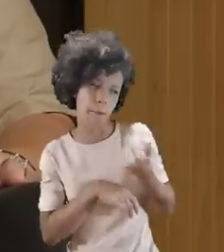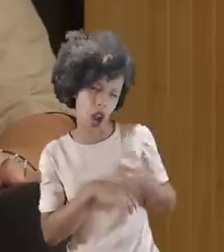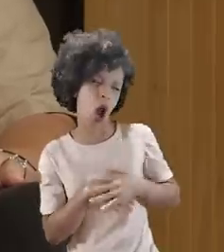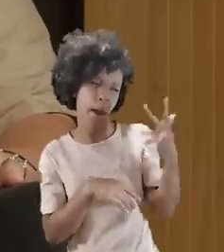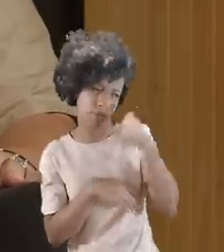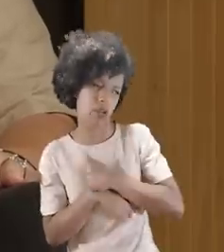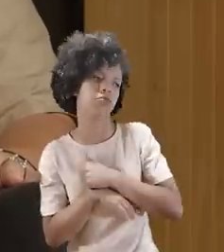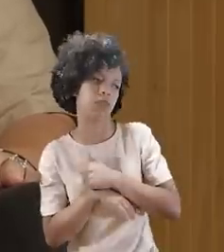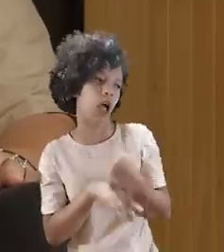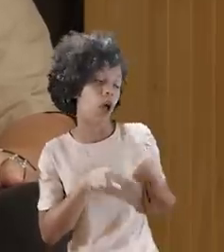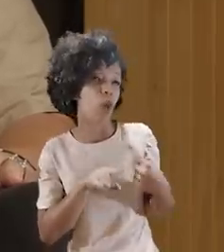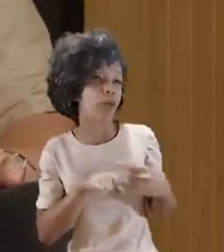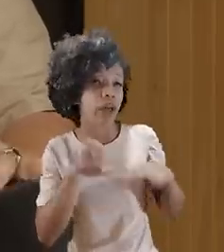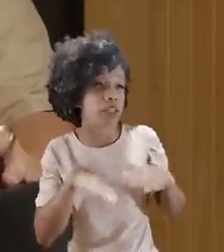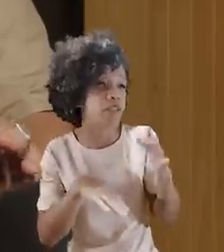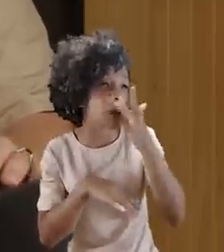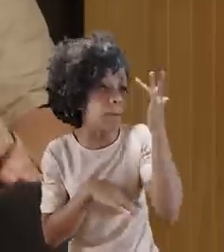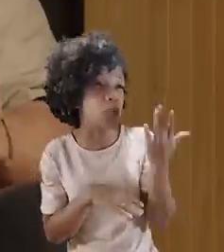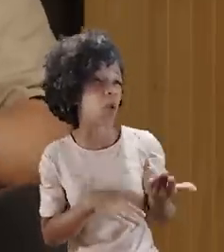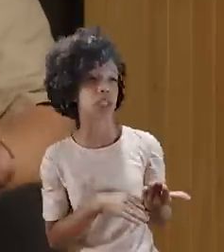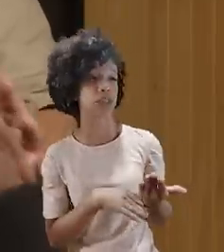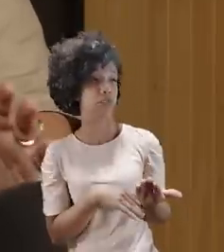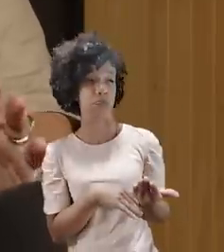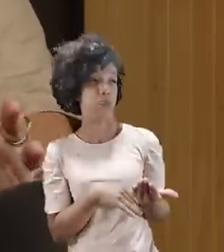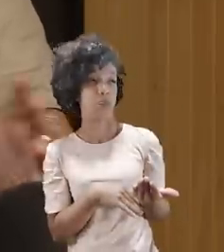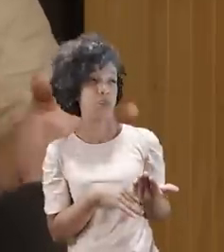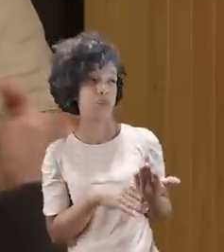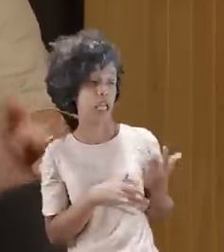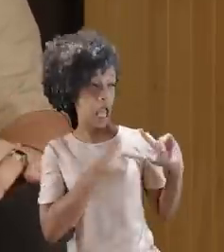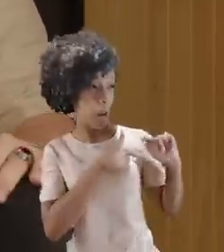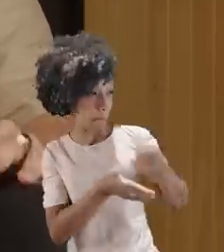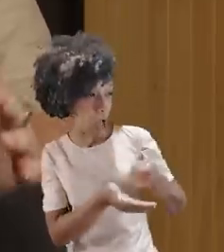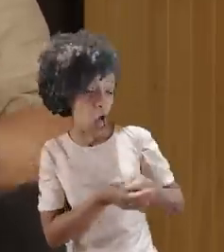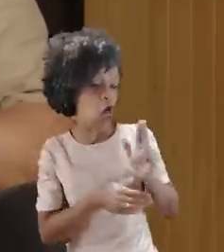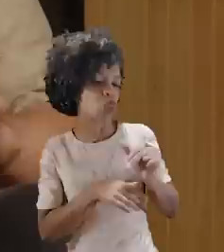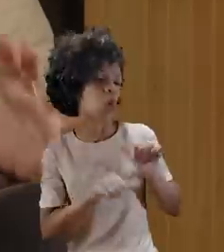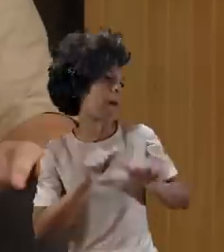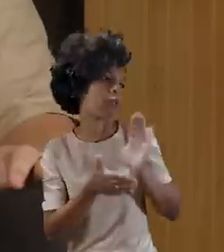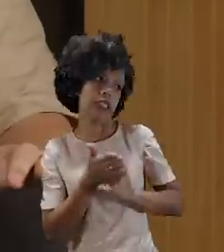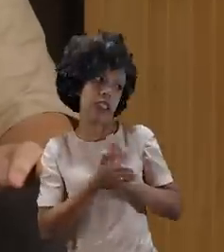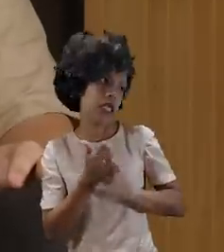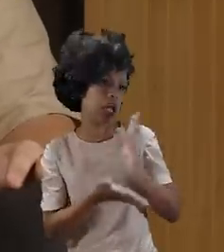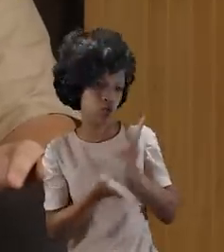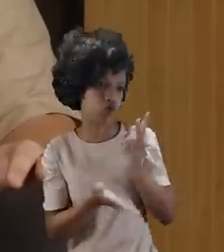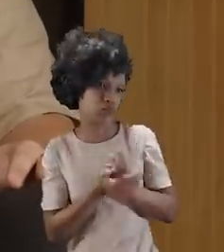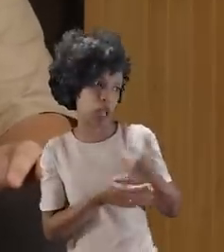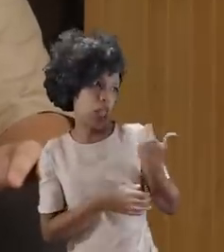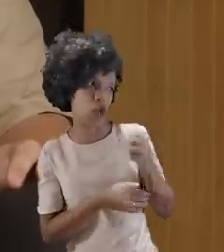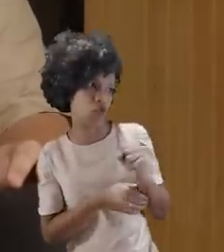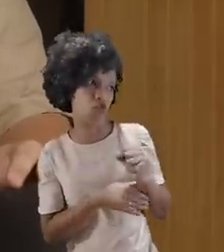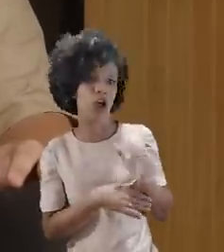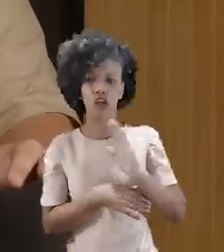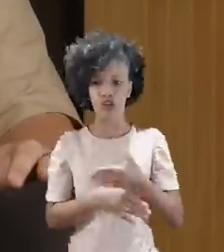tava mais bonita cara porque geralmente é um cara que na mais conservador nunca nunca mudou o corte faz isso desde